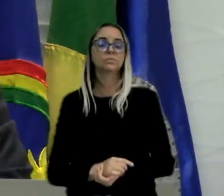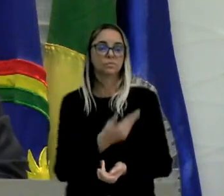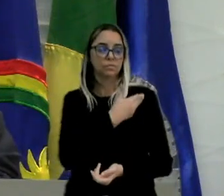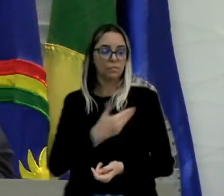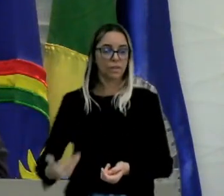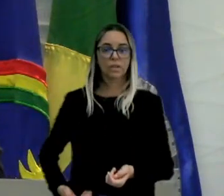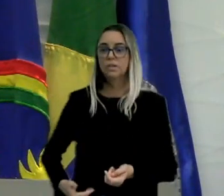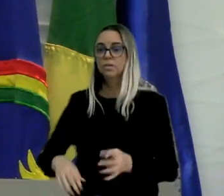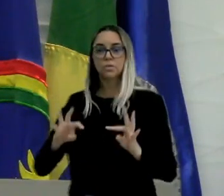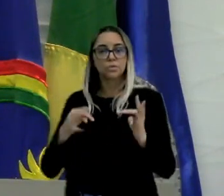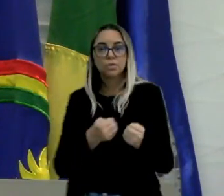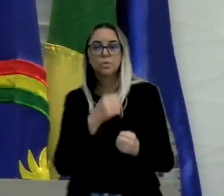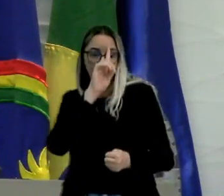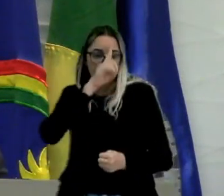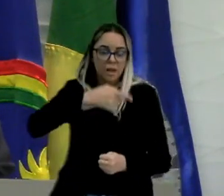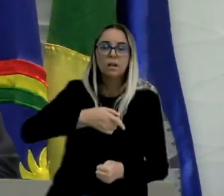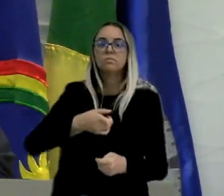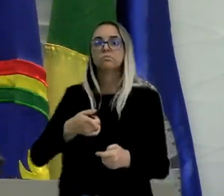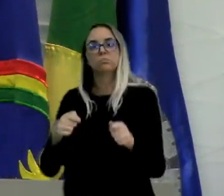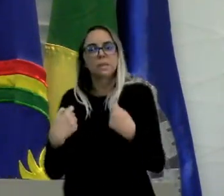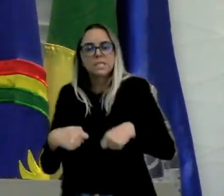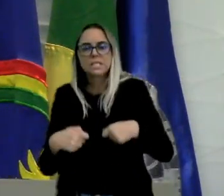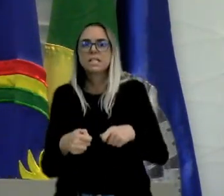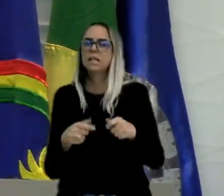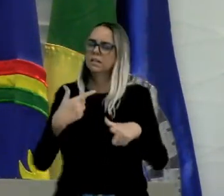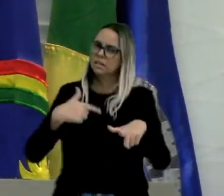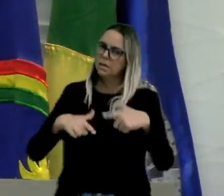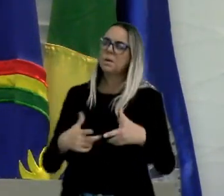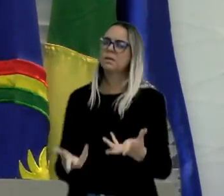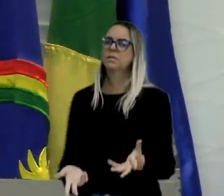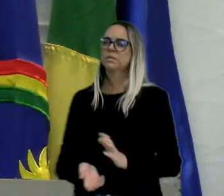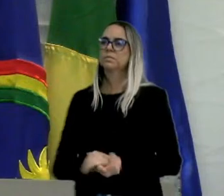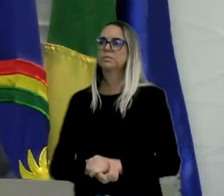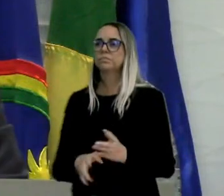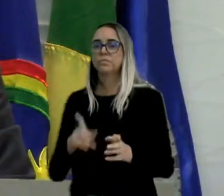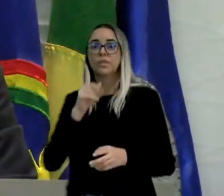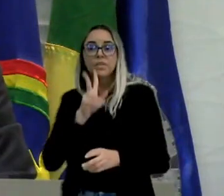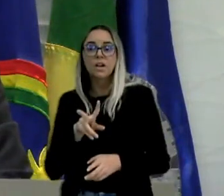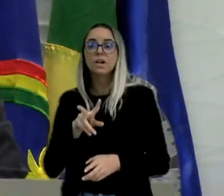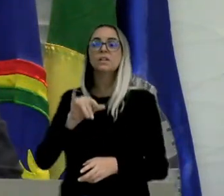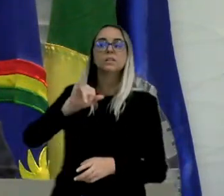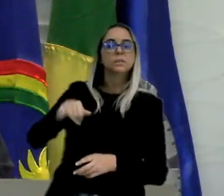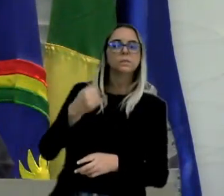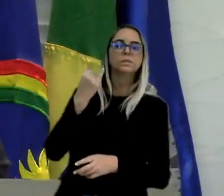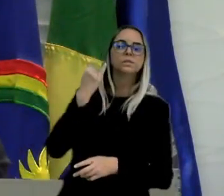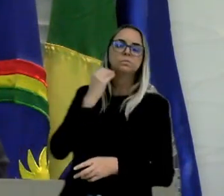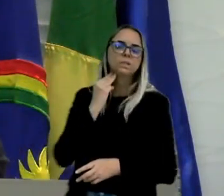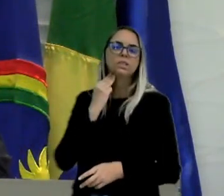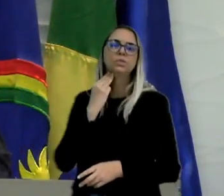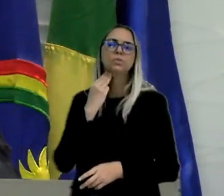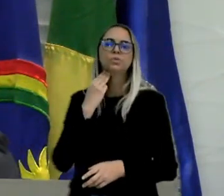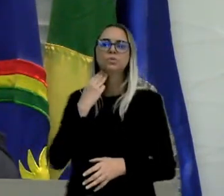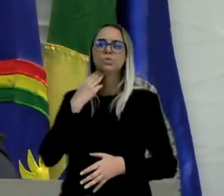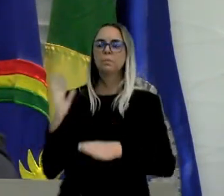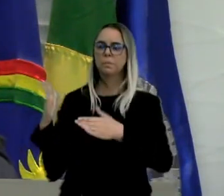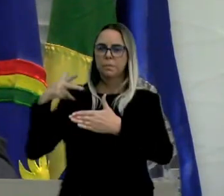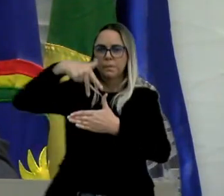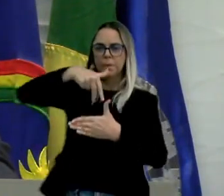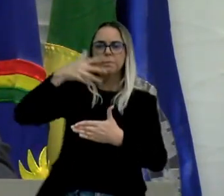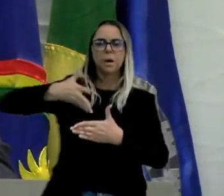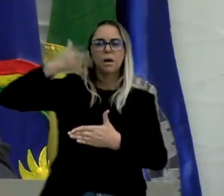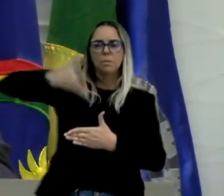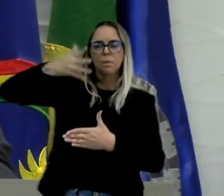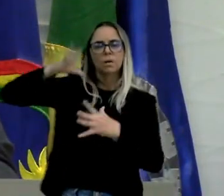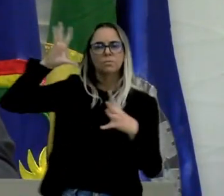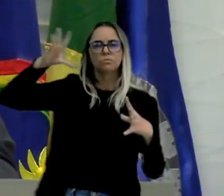parte a gente vê aqui o vereador João mediros usar a Tribuna e dizer que aqui se fala